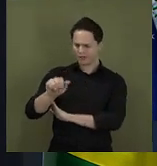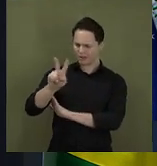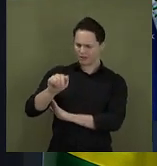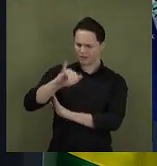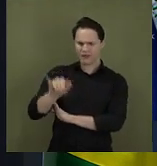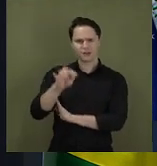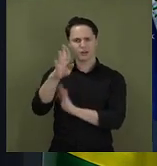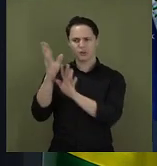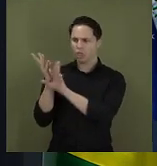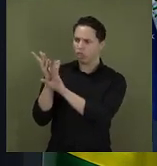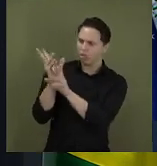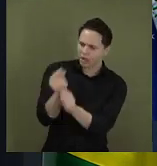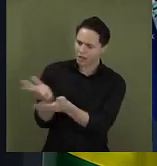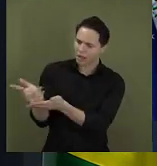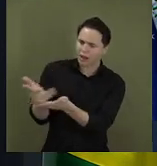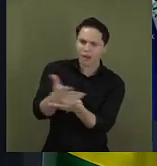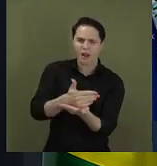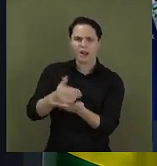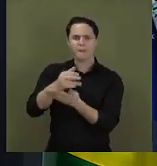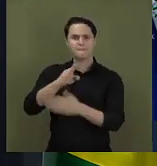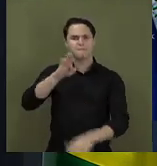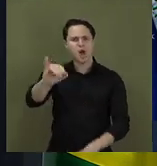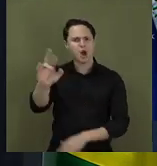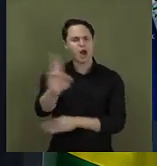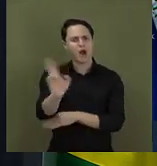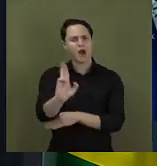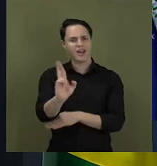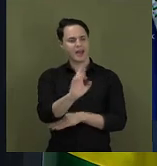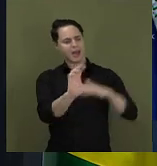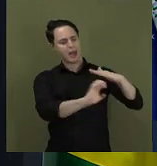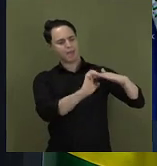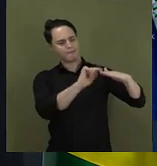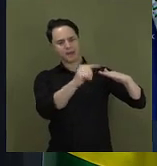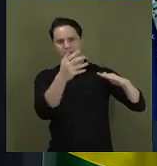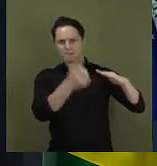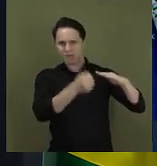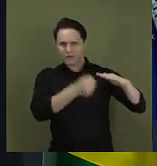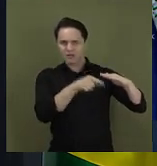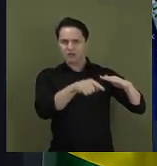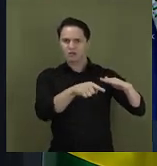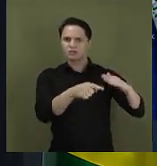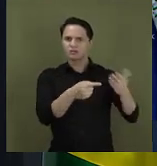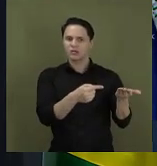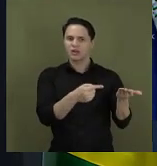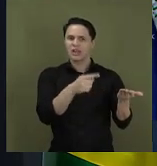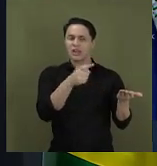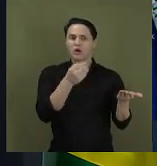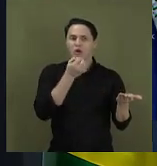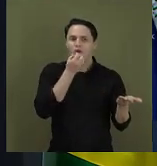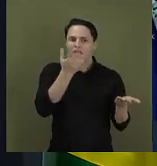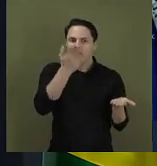recuperação de bilhões de reais, onde as empresas beneficiadas eram simplesmente réus